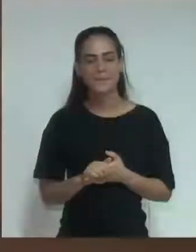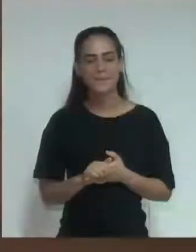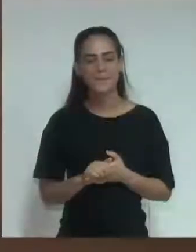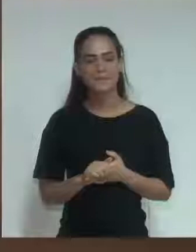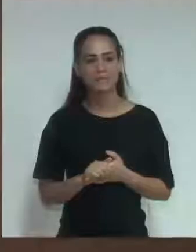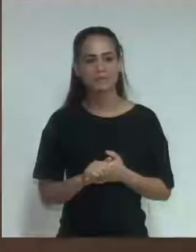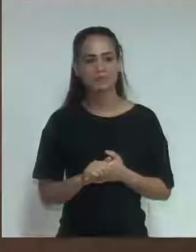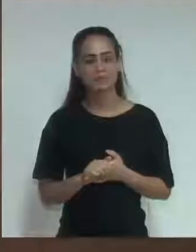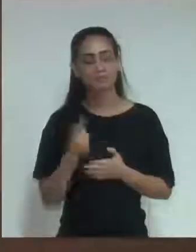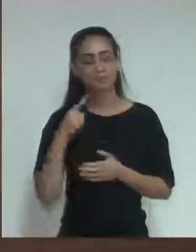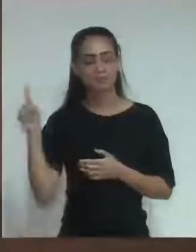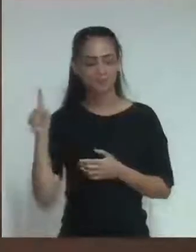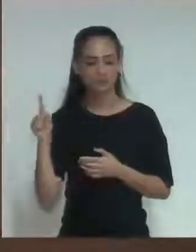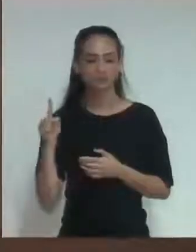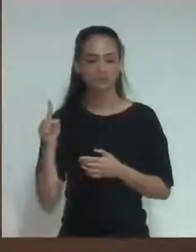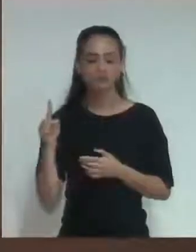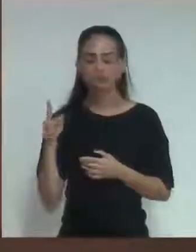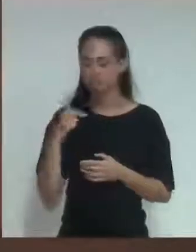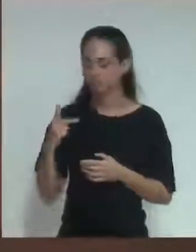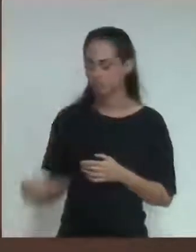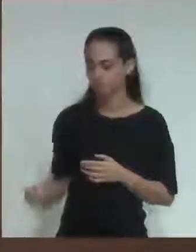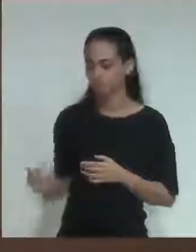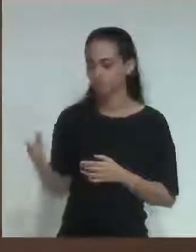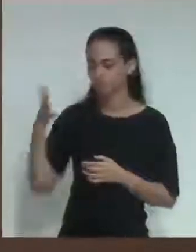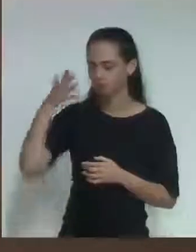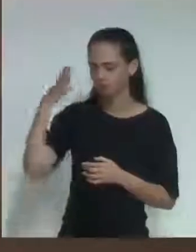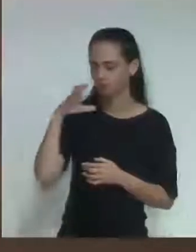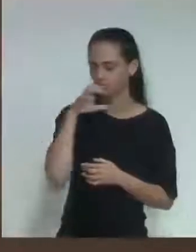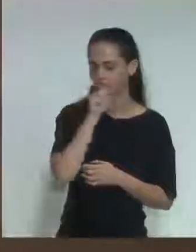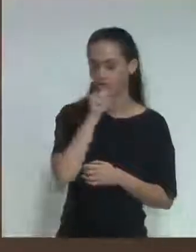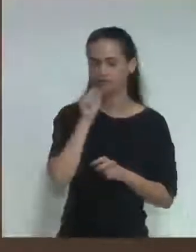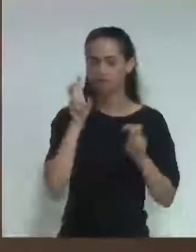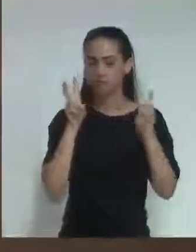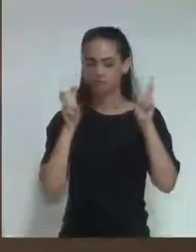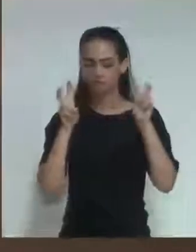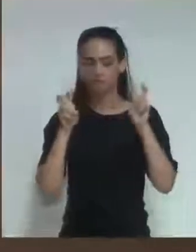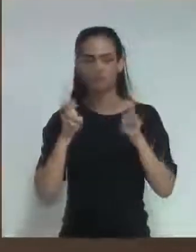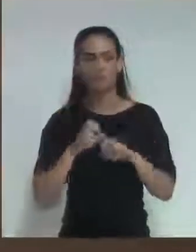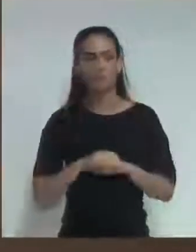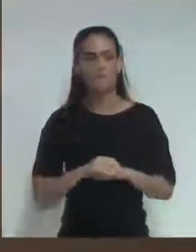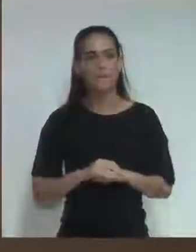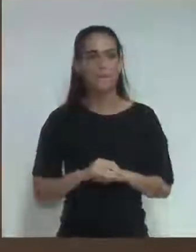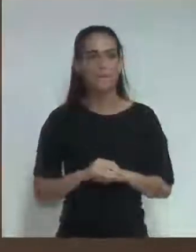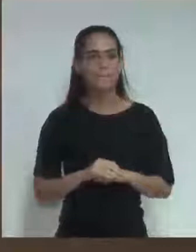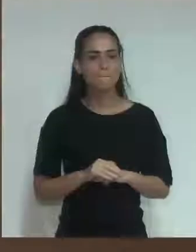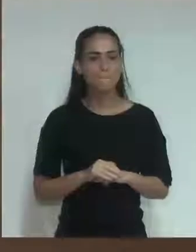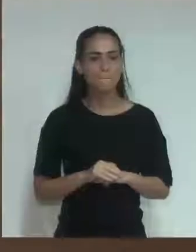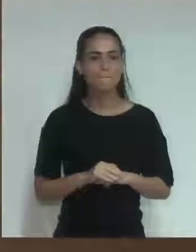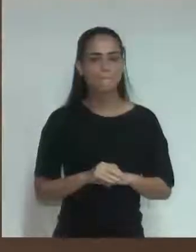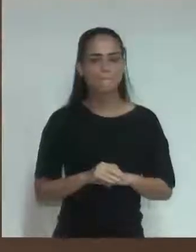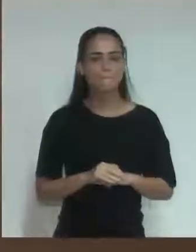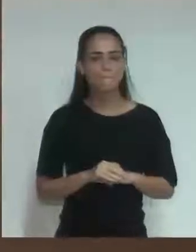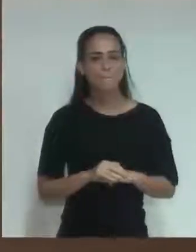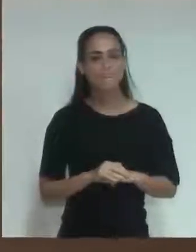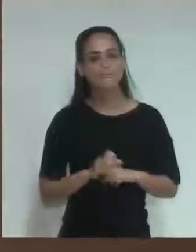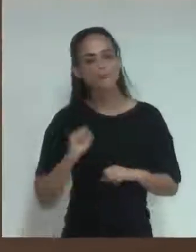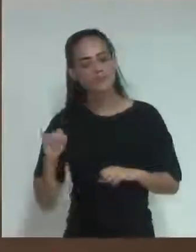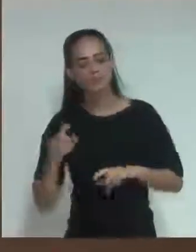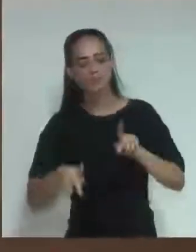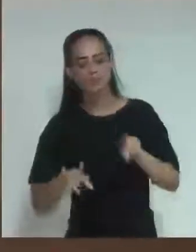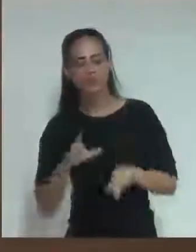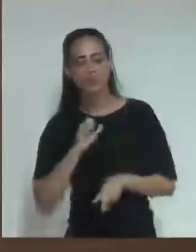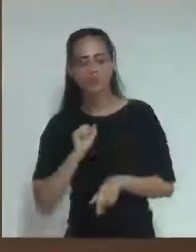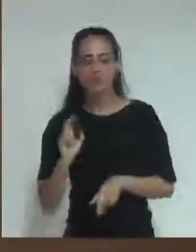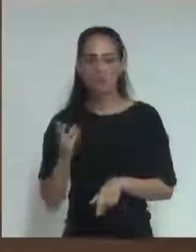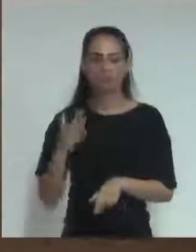E, por último, senhor presidente, gostaria de falar brevemente, nunca deixei de me posicionar, concorde ou não, goste ou não.